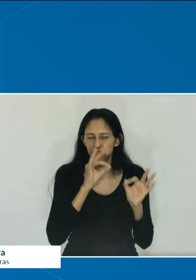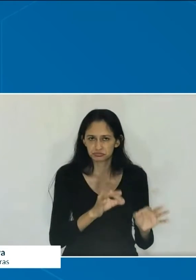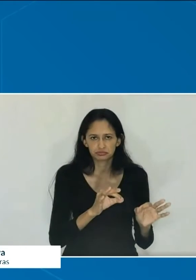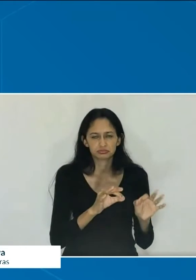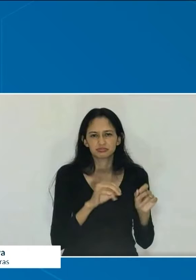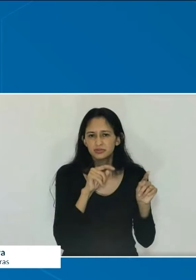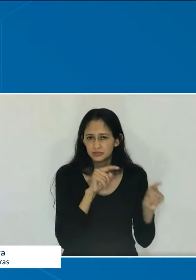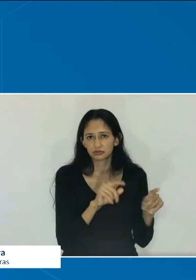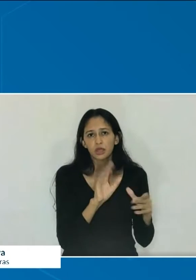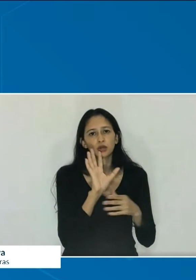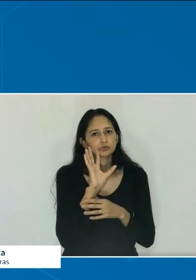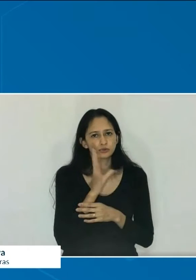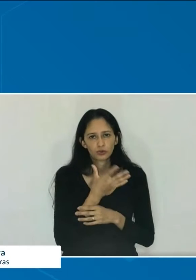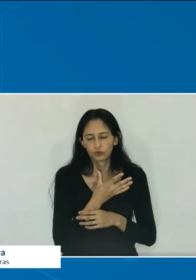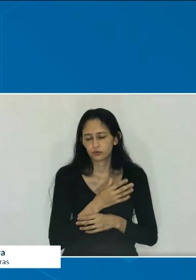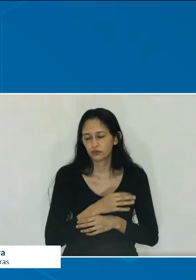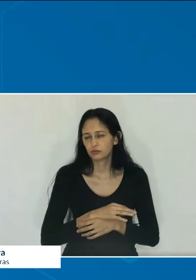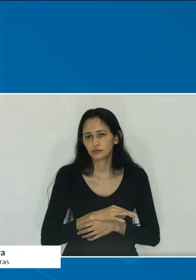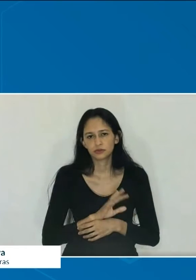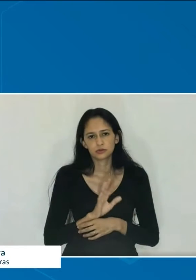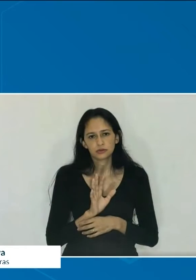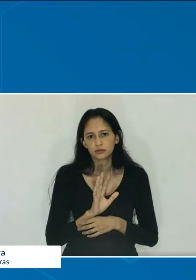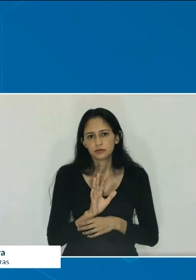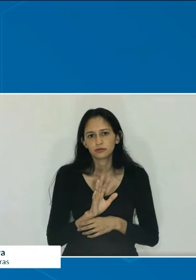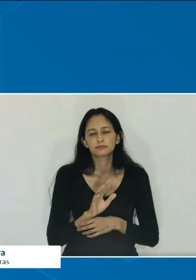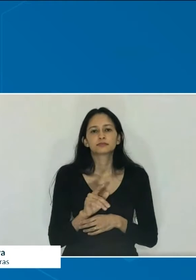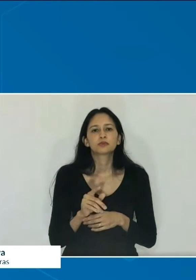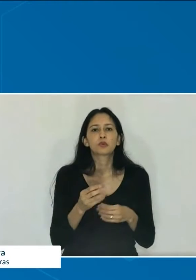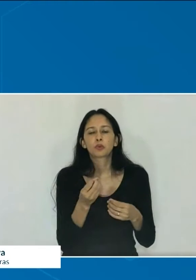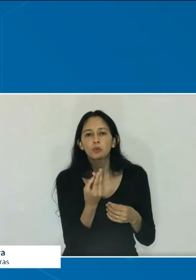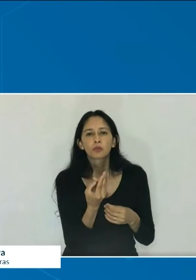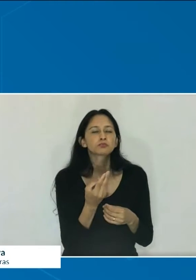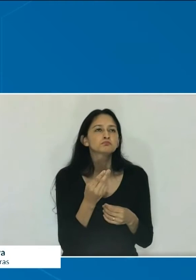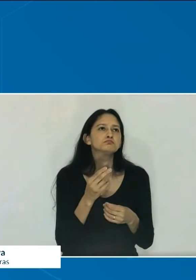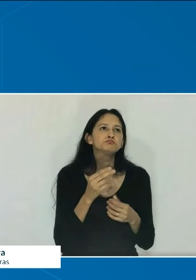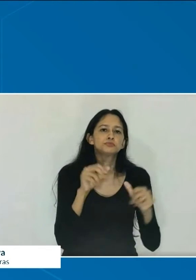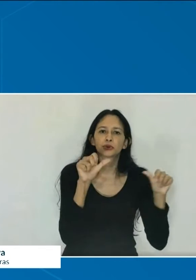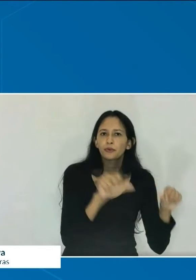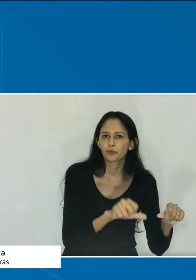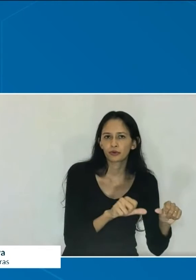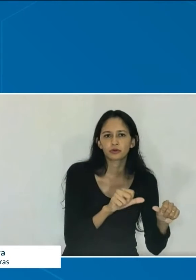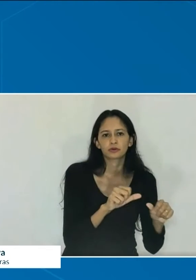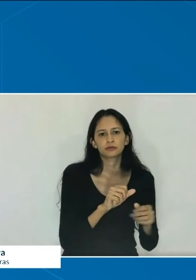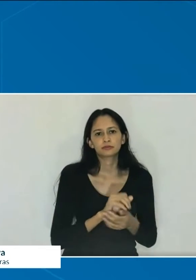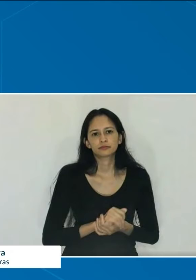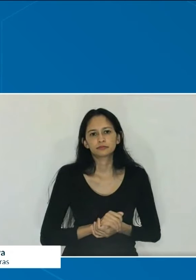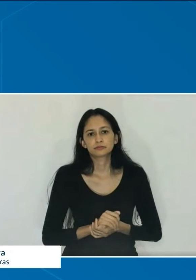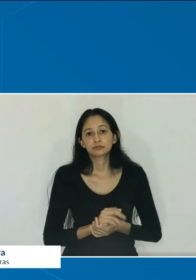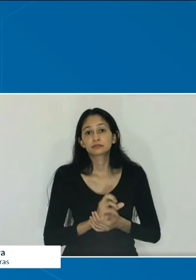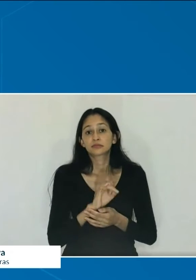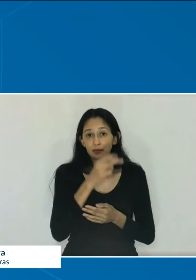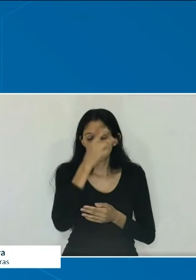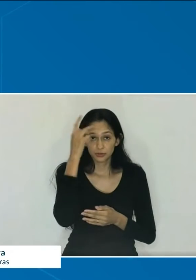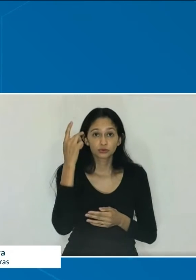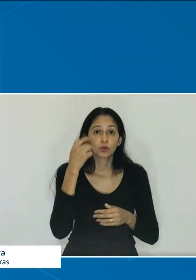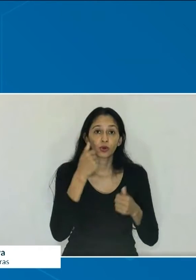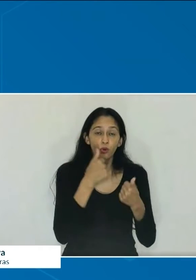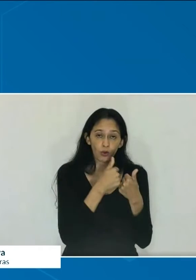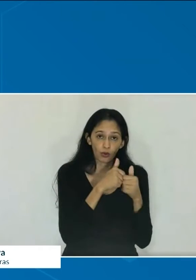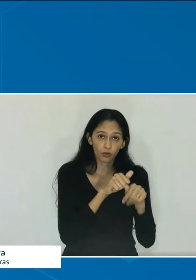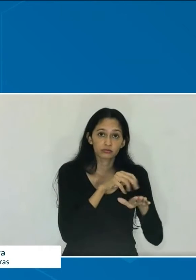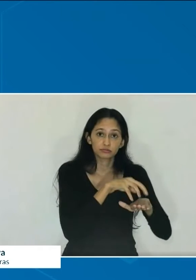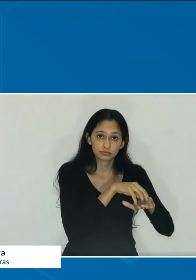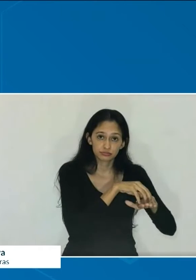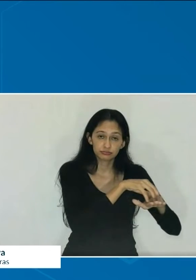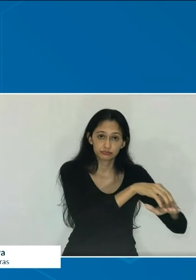medidas ou o quanto se piora, né, o quanto a pessoa que está andando de transporte público, por andar de transporte